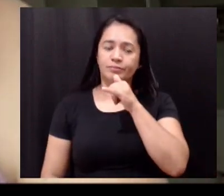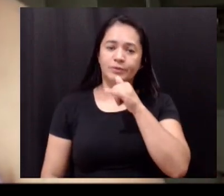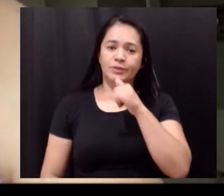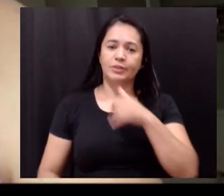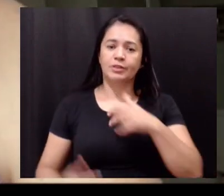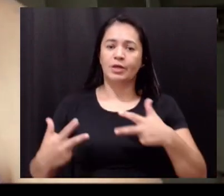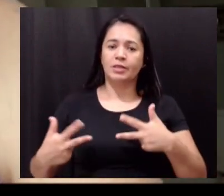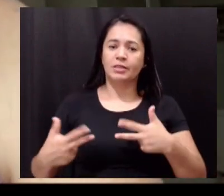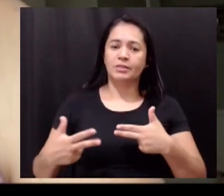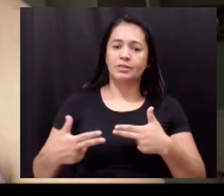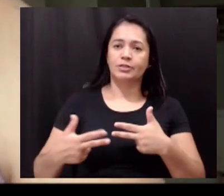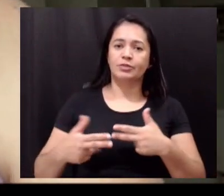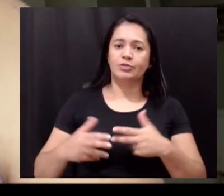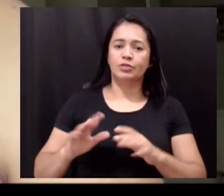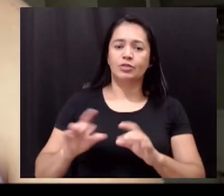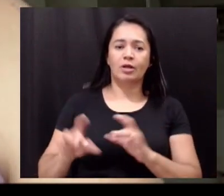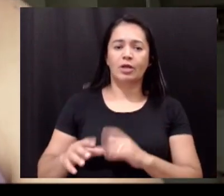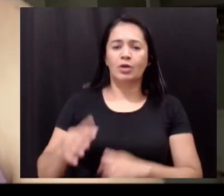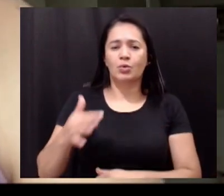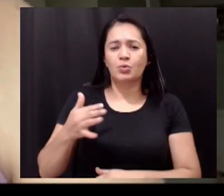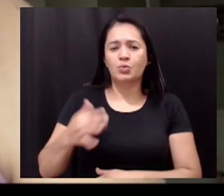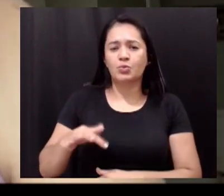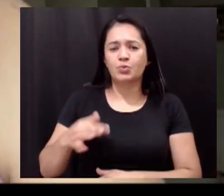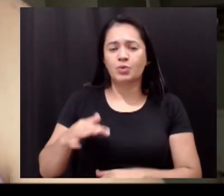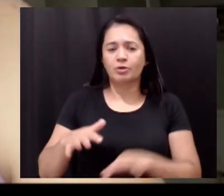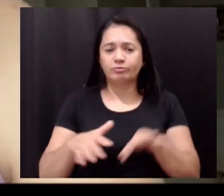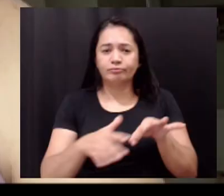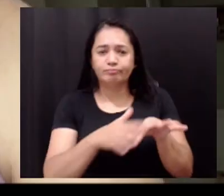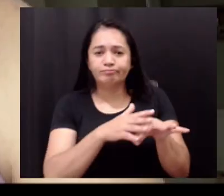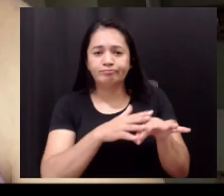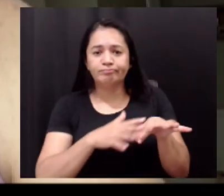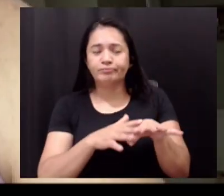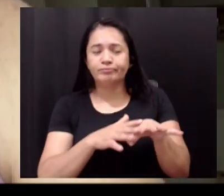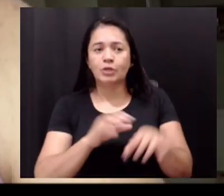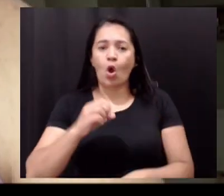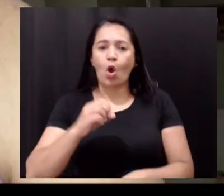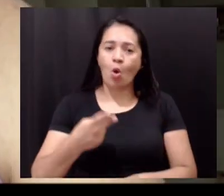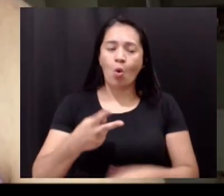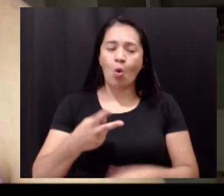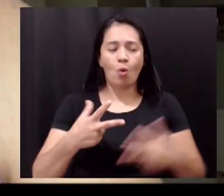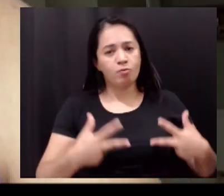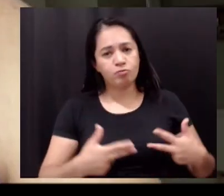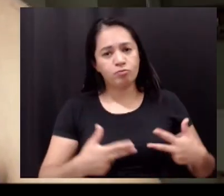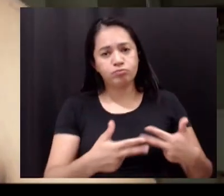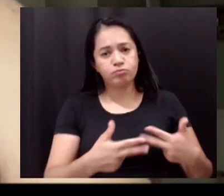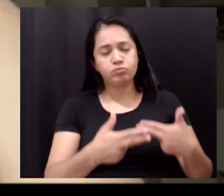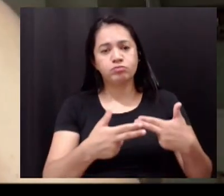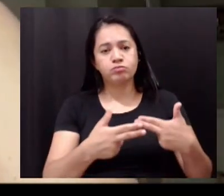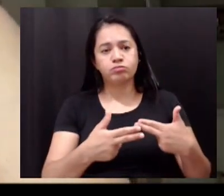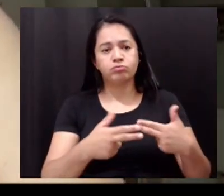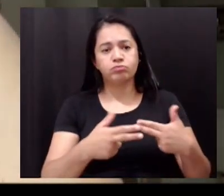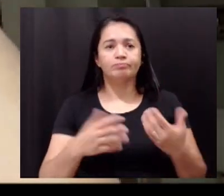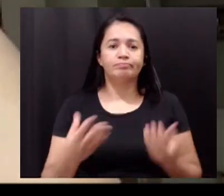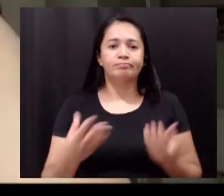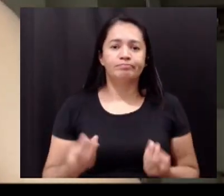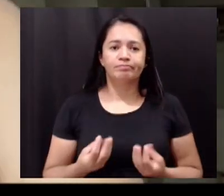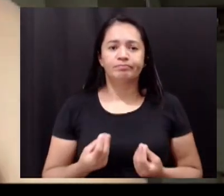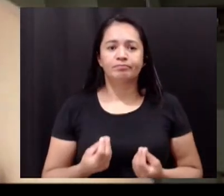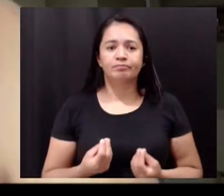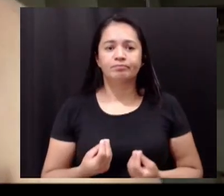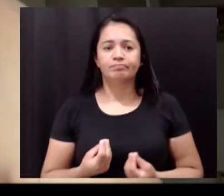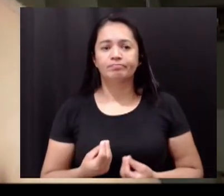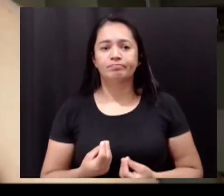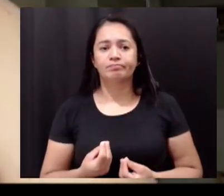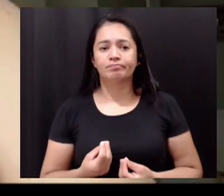com dor pélvica, ou fiz a cirurgia e fiquei com um sangramento